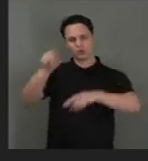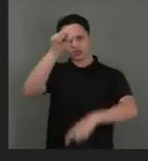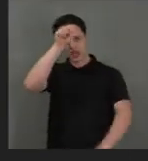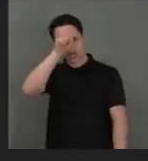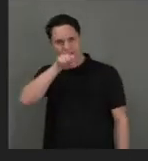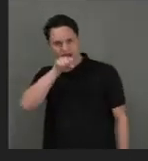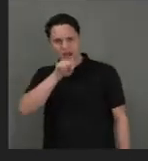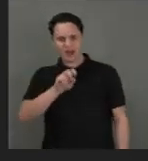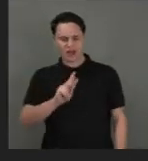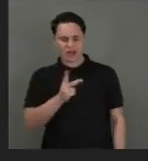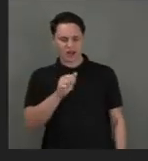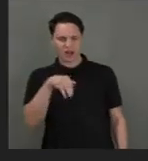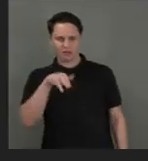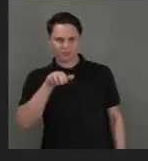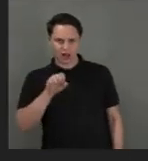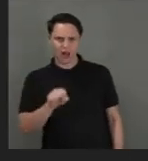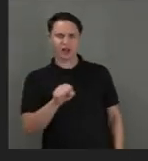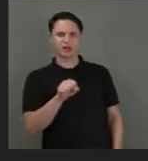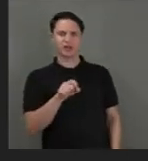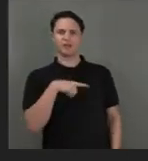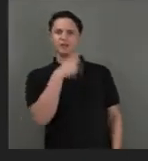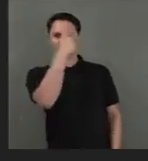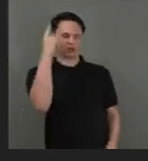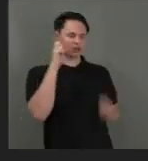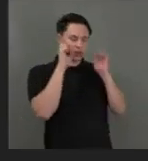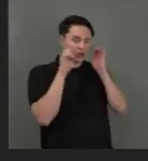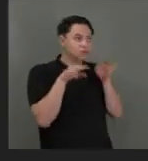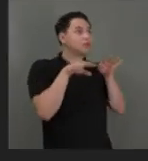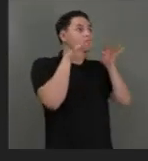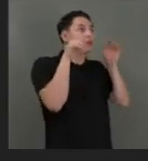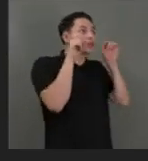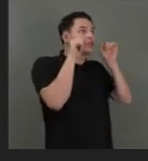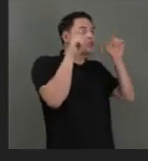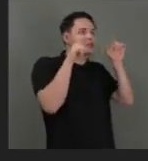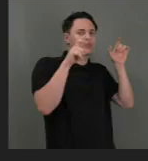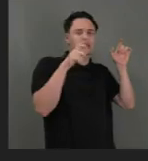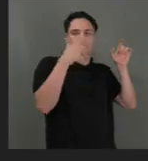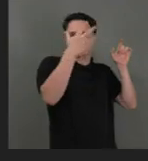com essa situação toda criada pelo Hamas, um grupo terrorista,